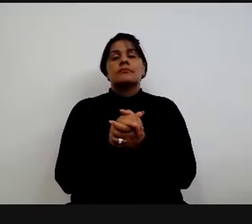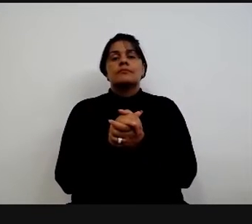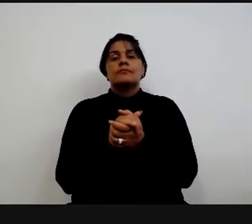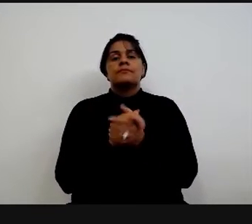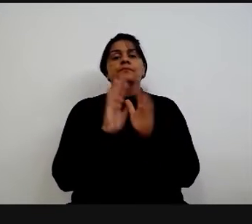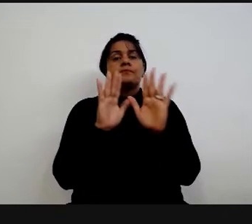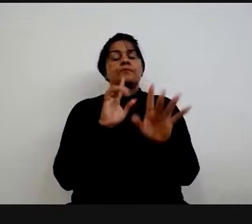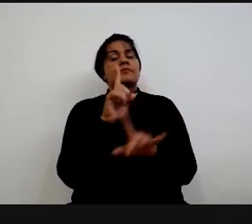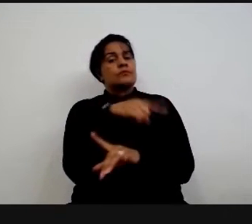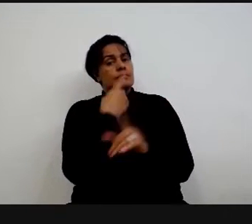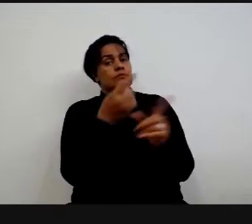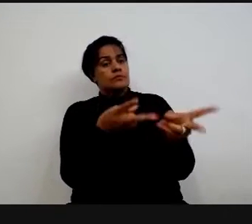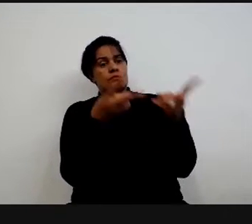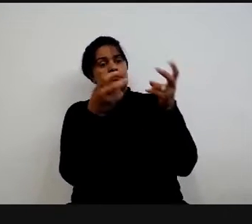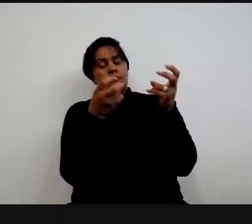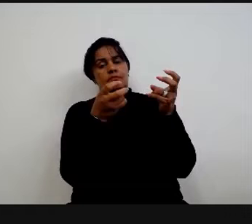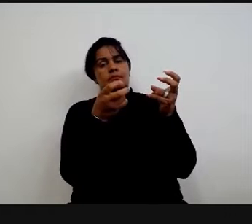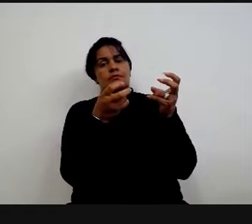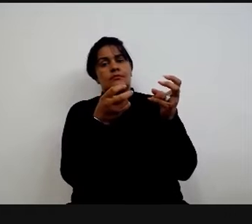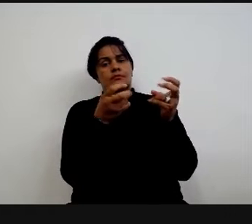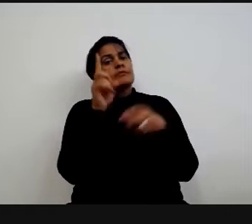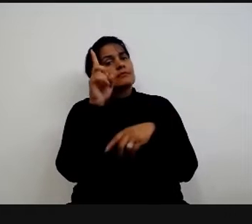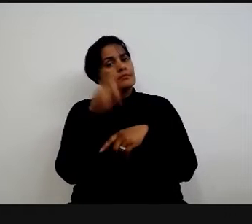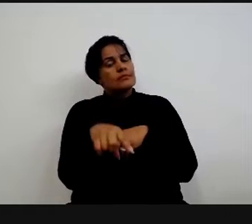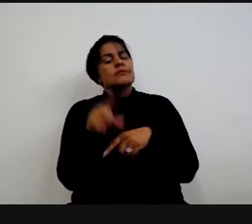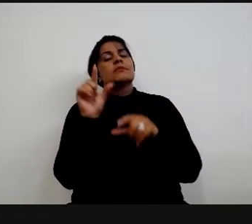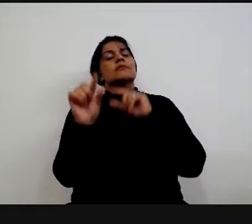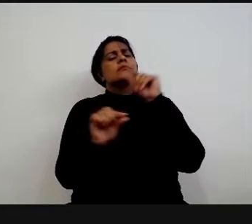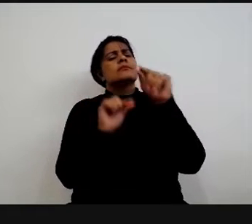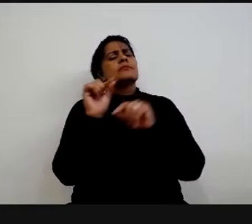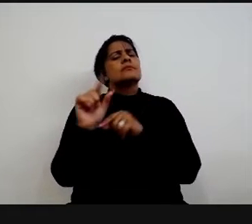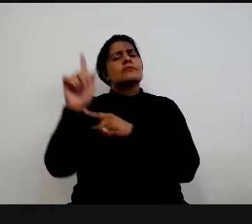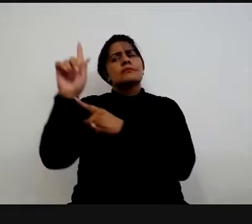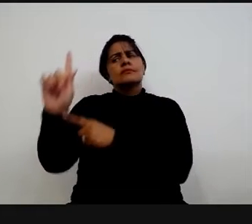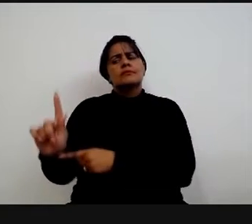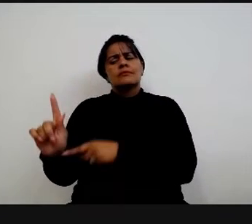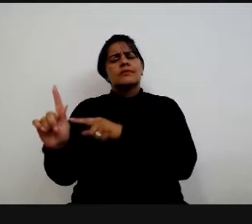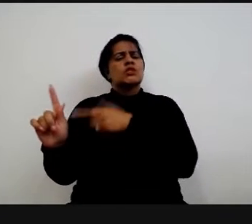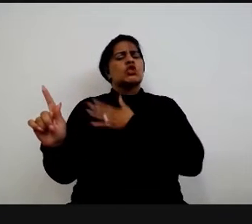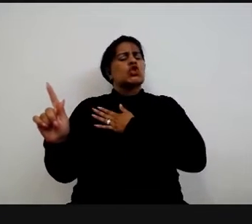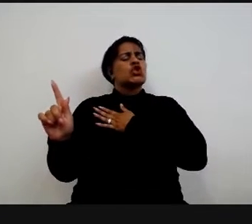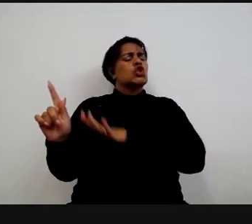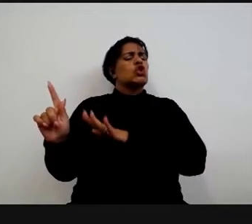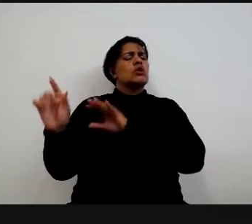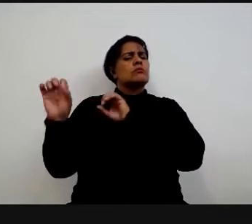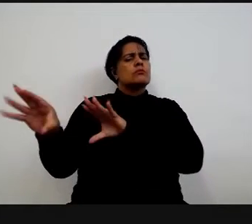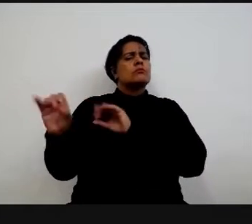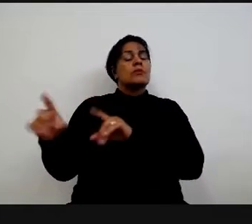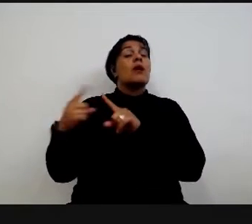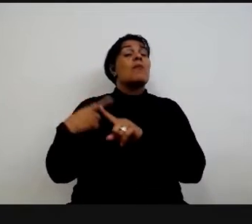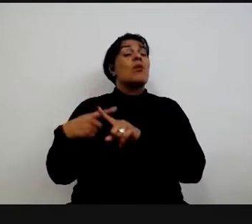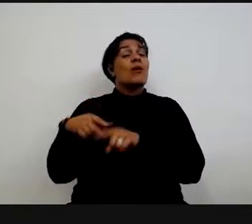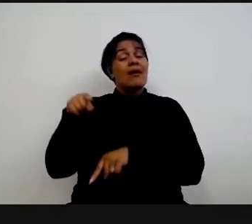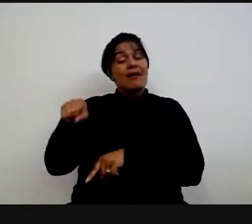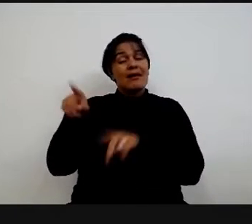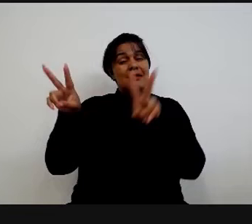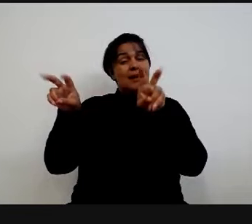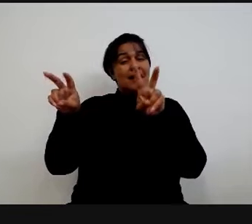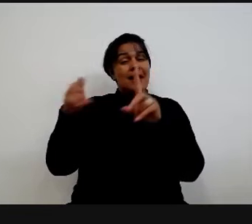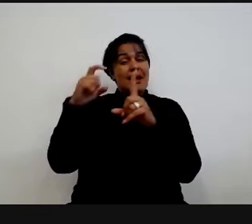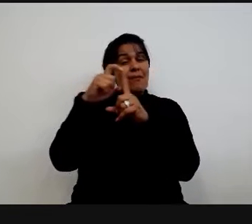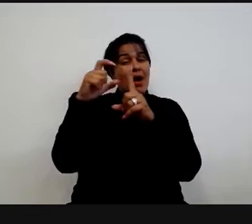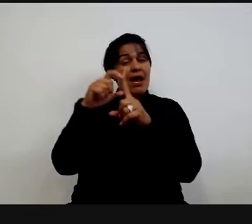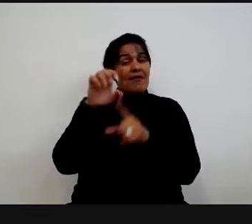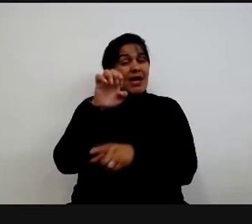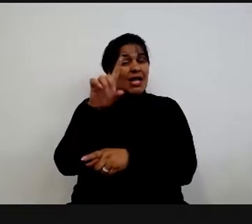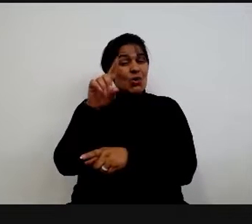Nós percebemos muito bem hoje quem são os nossos gestores que não gostam de educação, porque educação é uma palavra perigosíssima